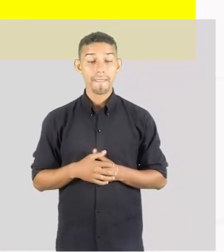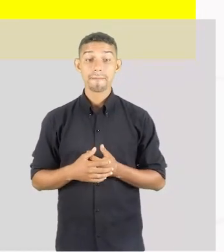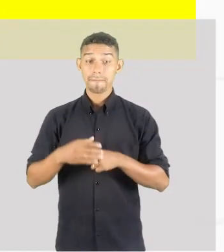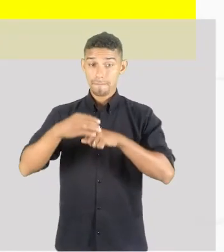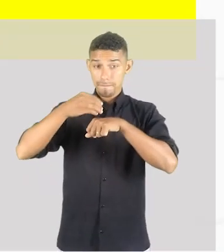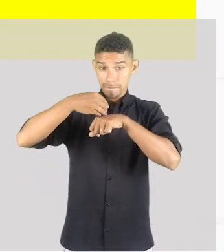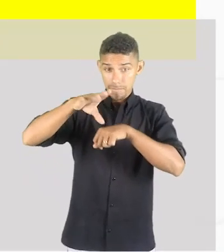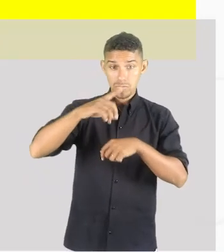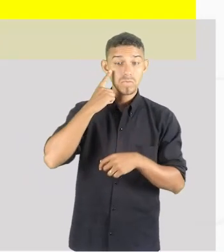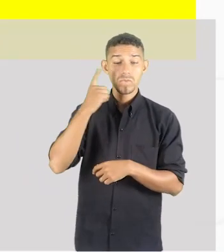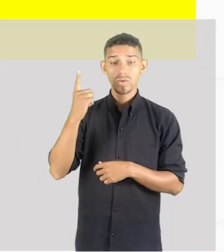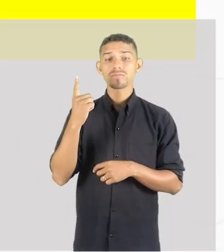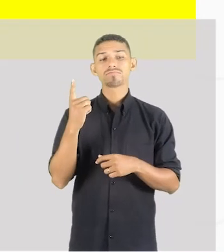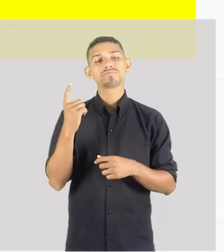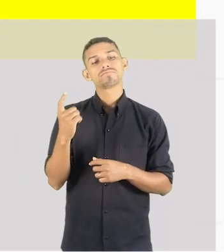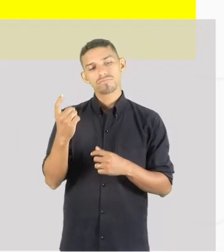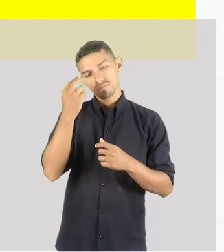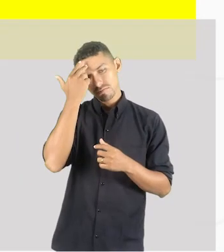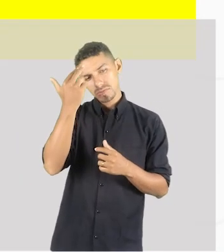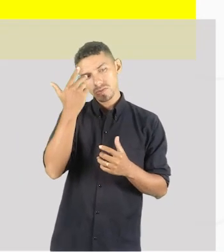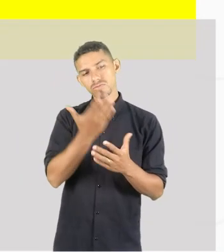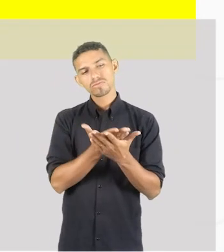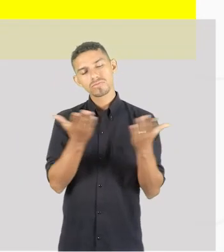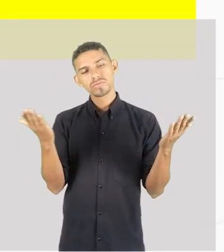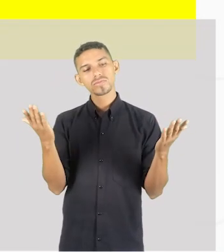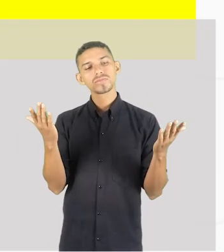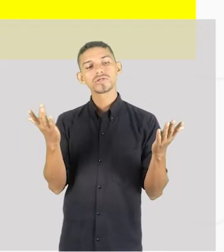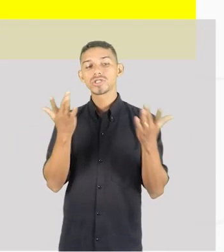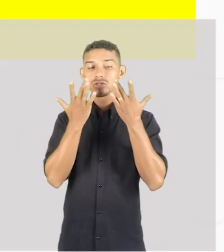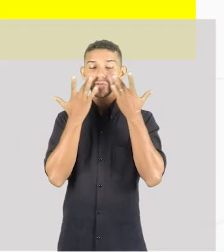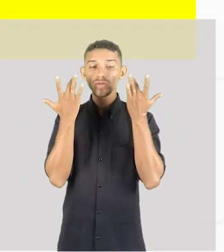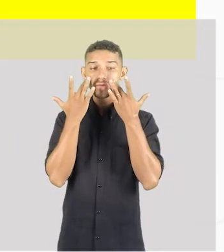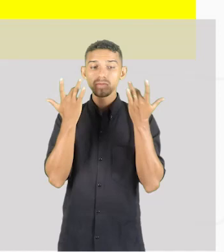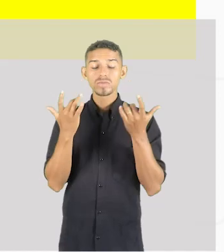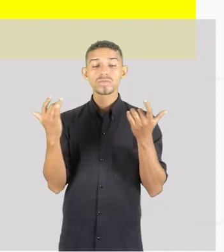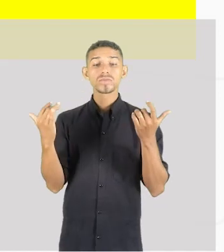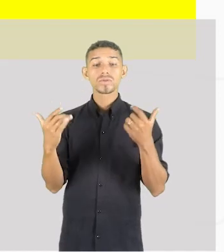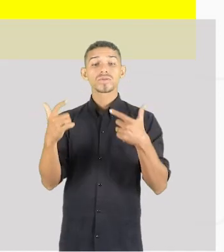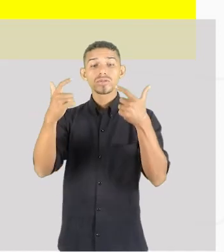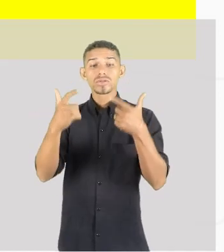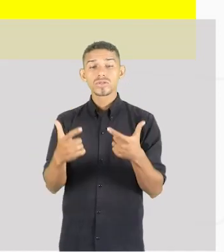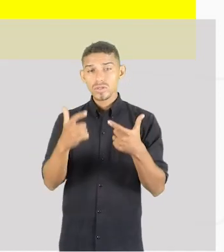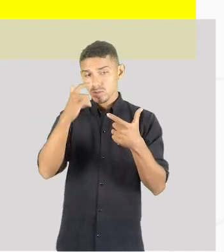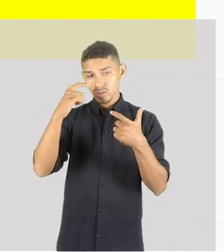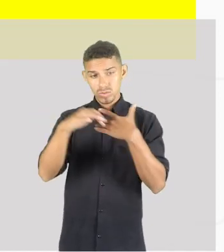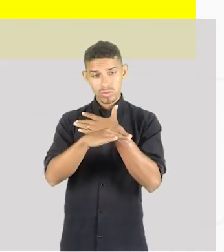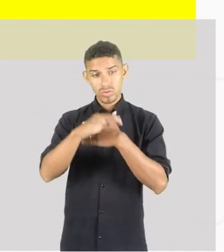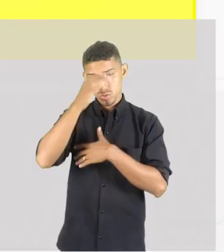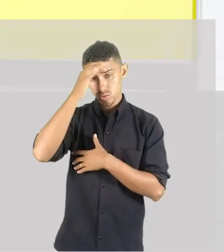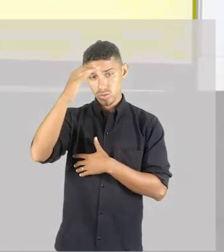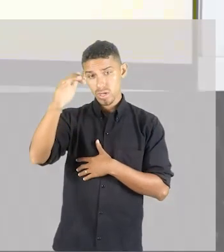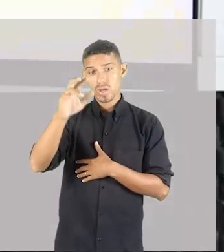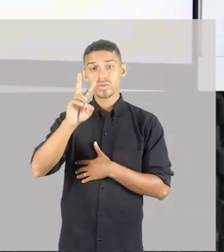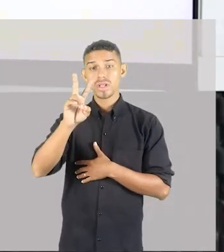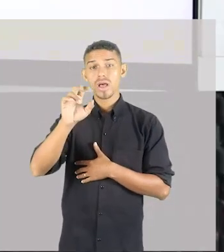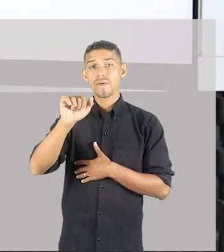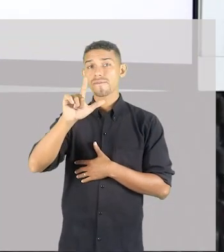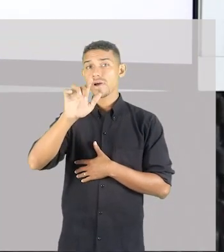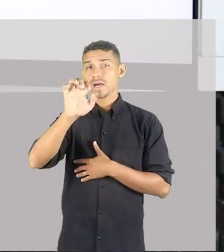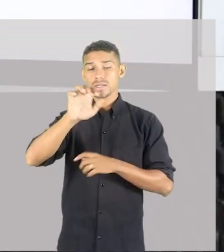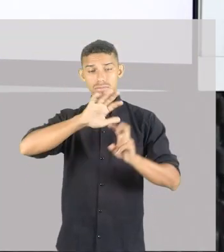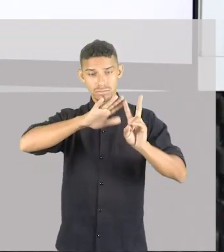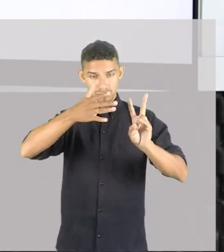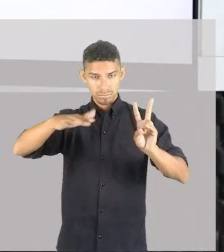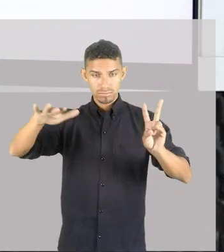Outra dica de um desses locais de difusão e veiculação e apreciação de arte. Centro Cultural da Vale. Está terminando uma exposição agora, né, do